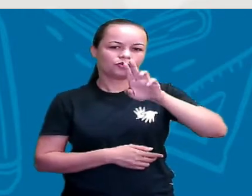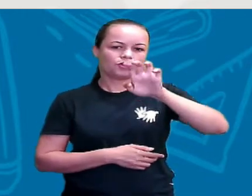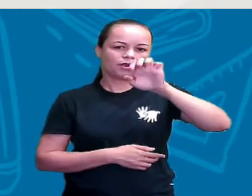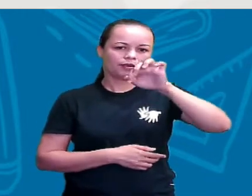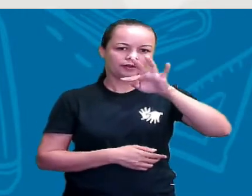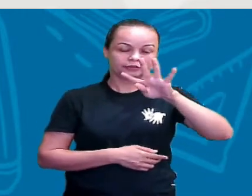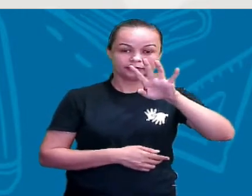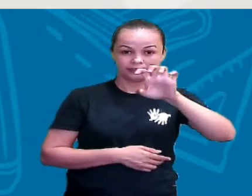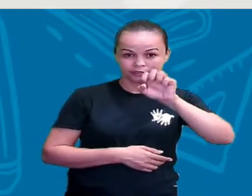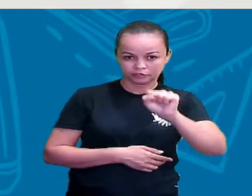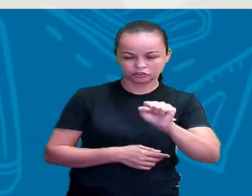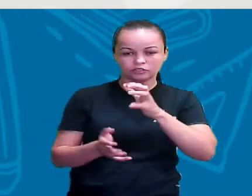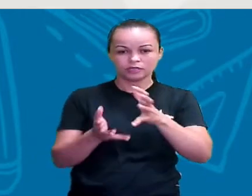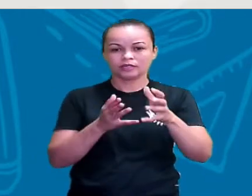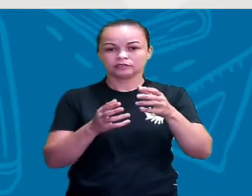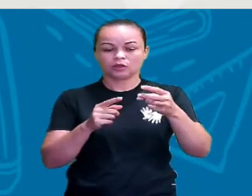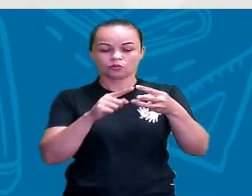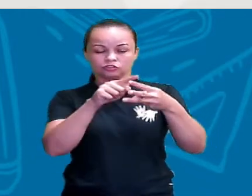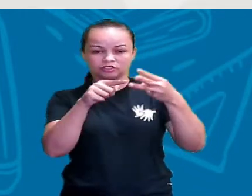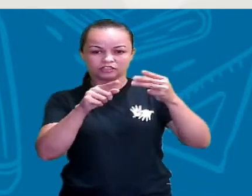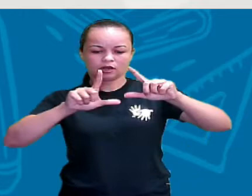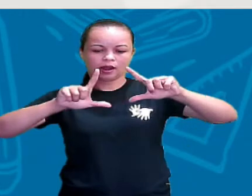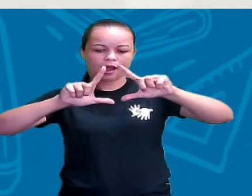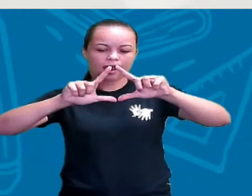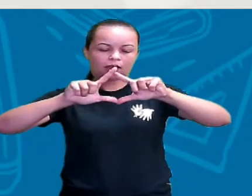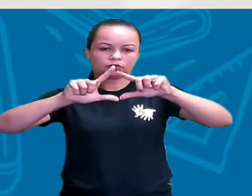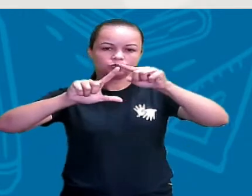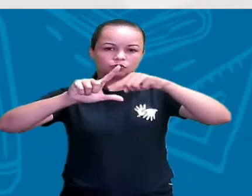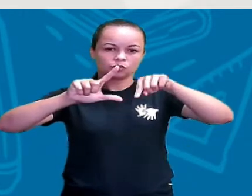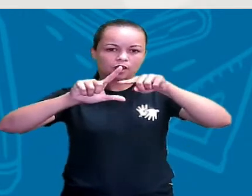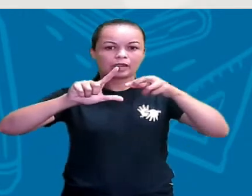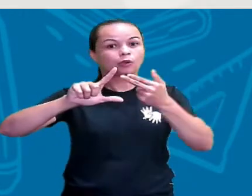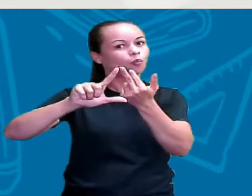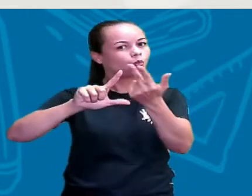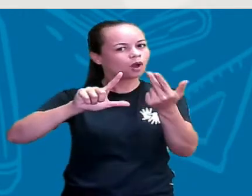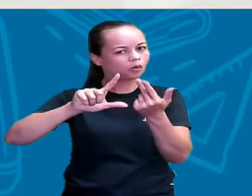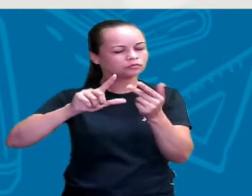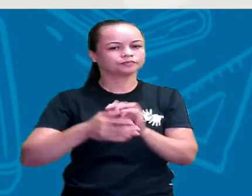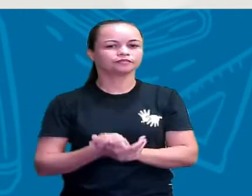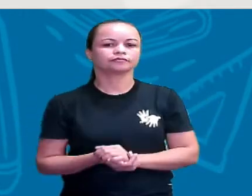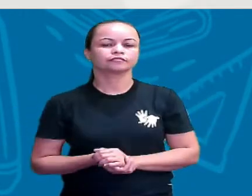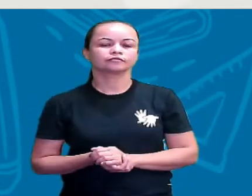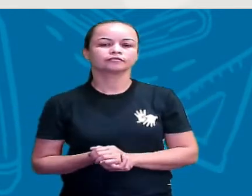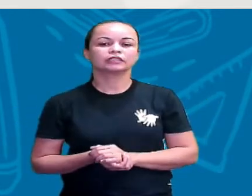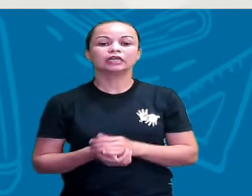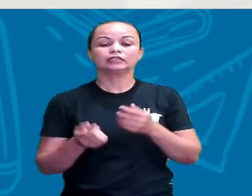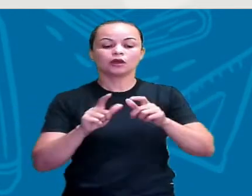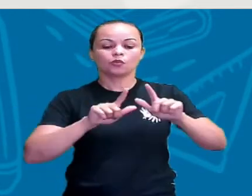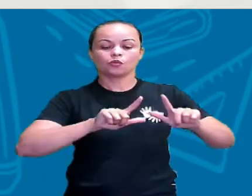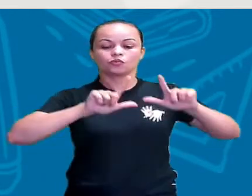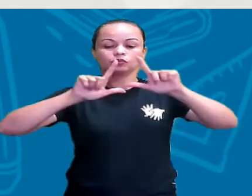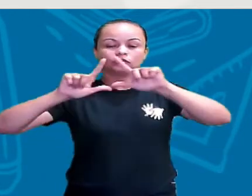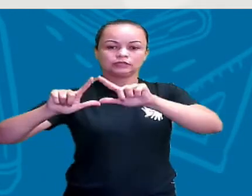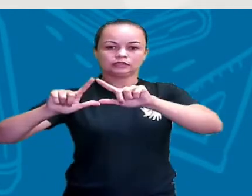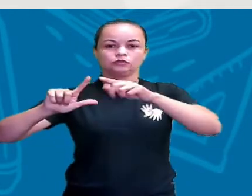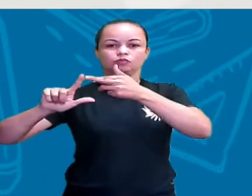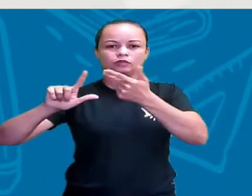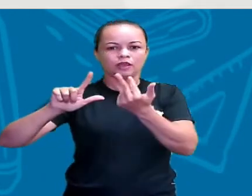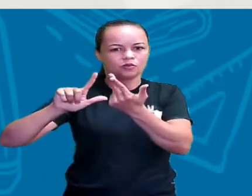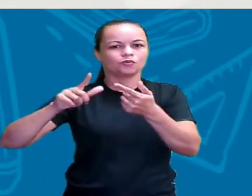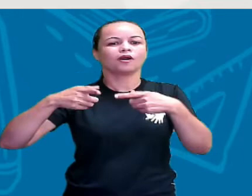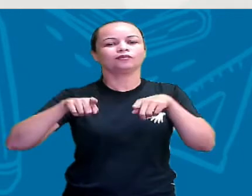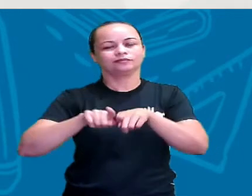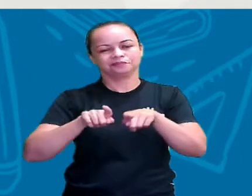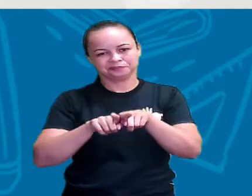os lados são o quê? Um igual ao outro, ou seja, esse meu primeiro triângulo é igual ao segundo triângulo, tá